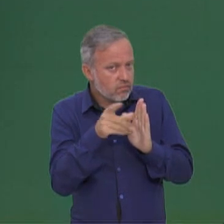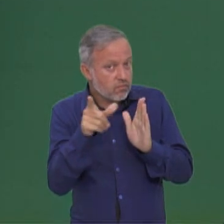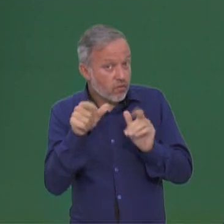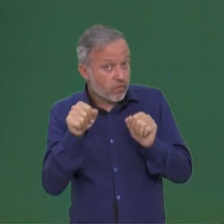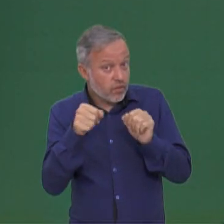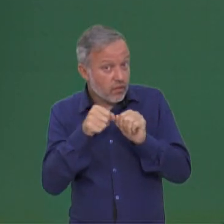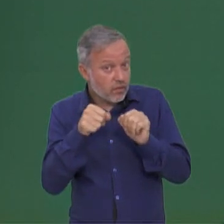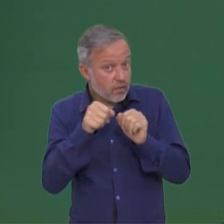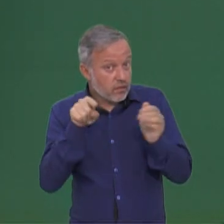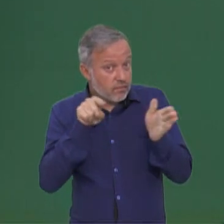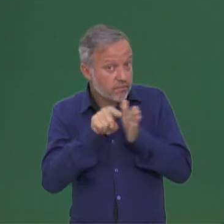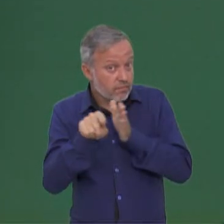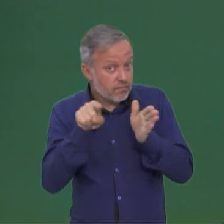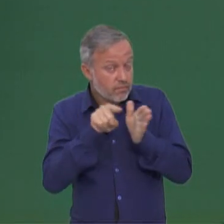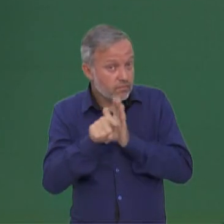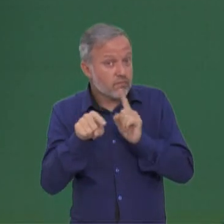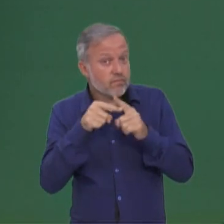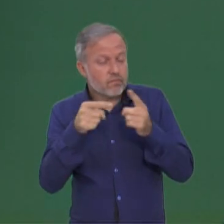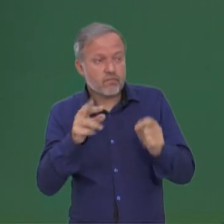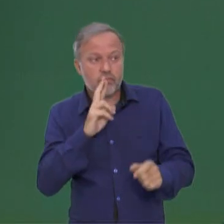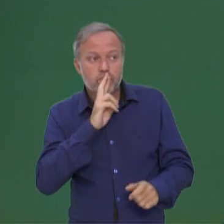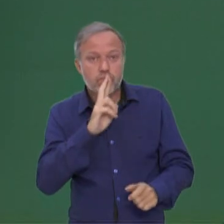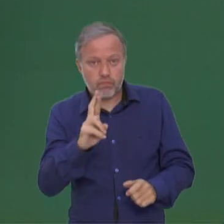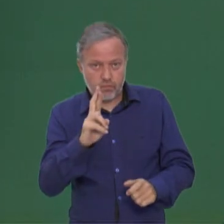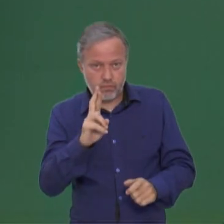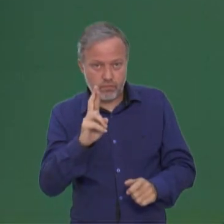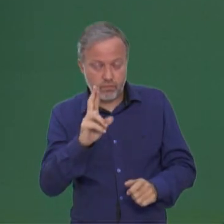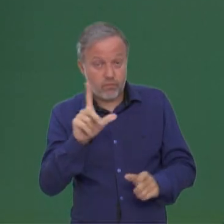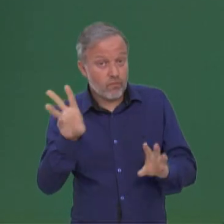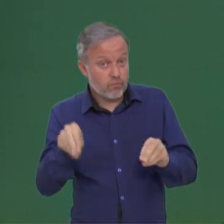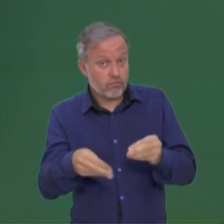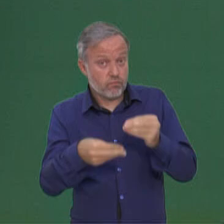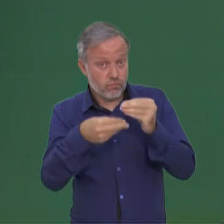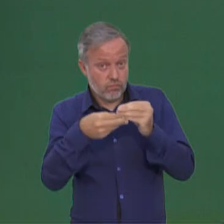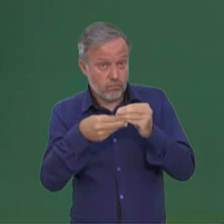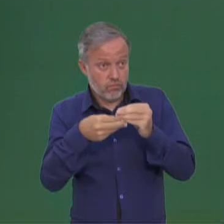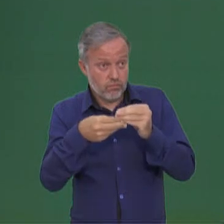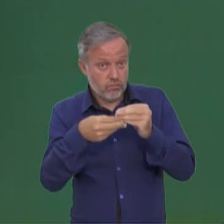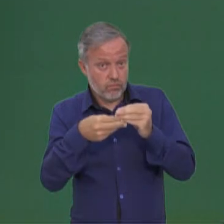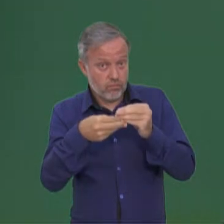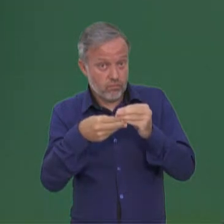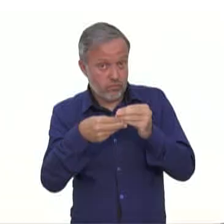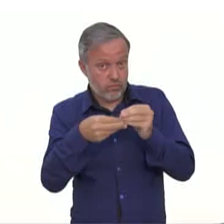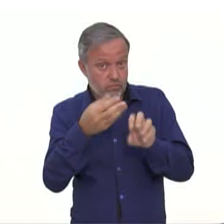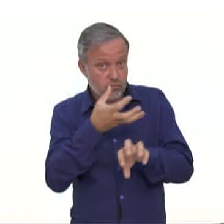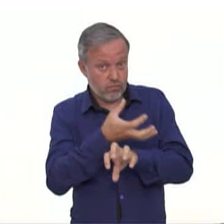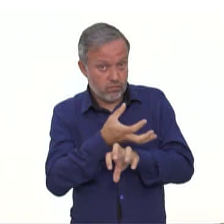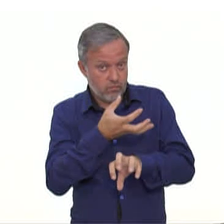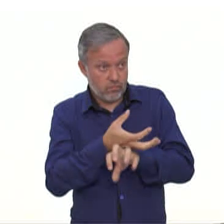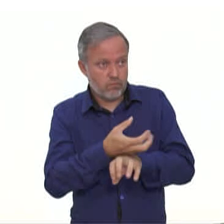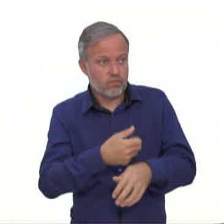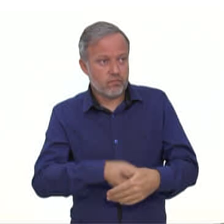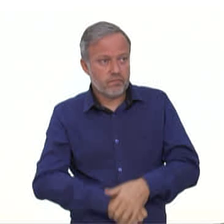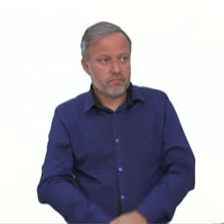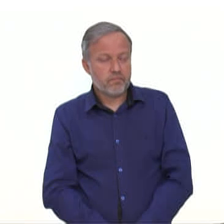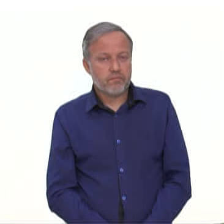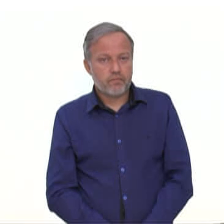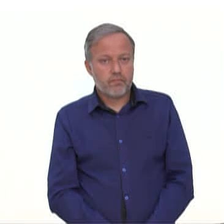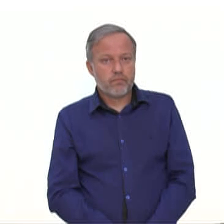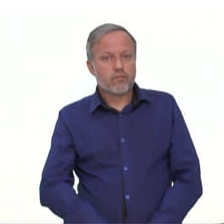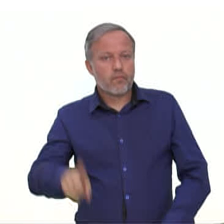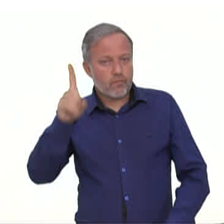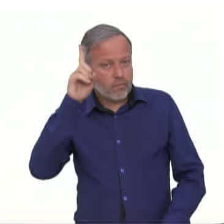fazendo em forma de perguntas, mas as respostas, elas já fazem parte ali das características, certo? Então, datas